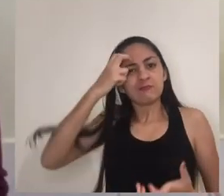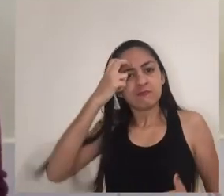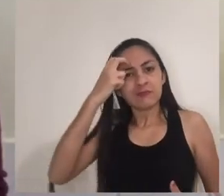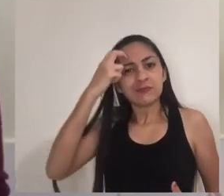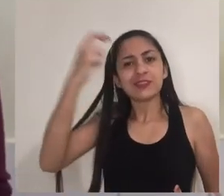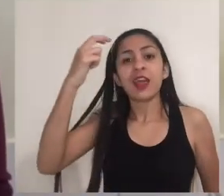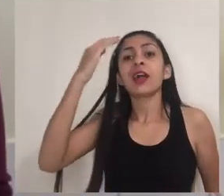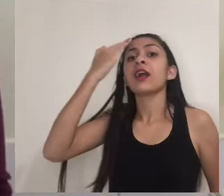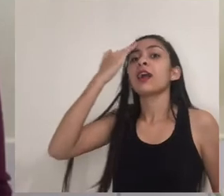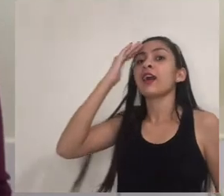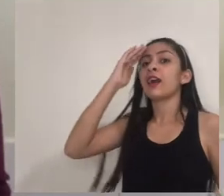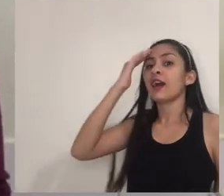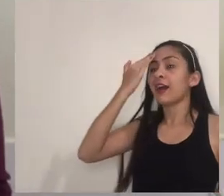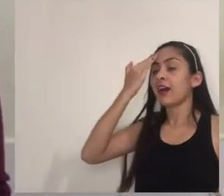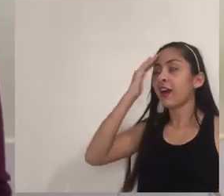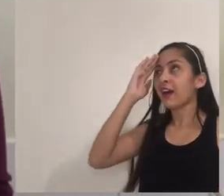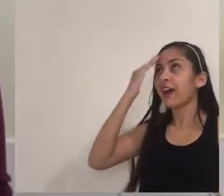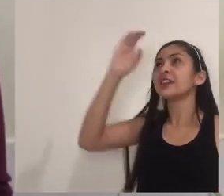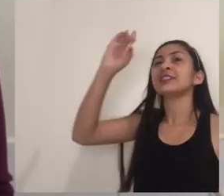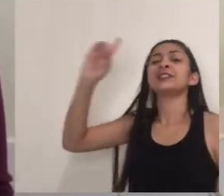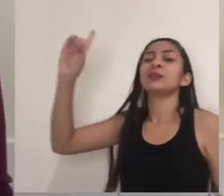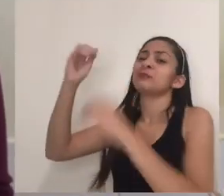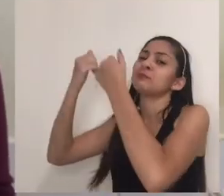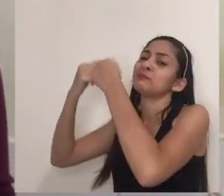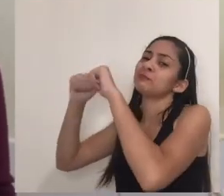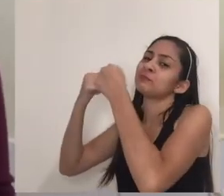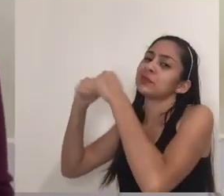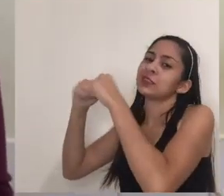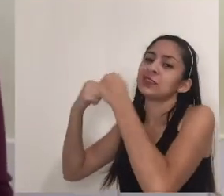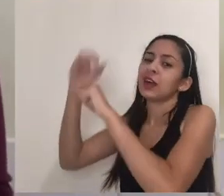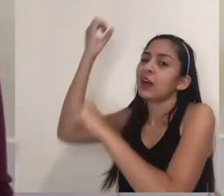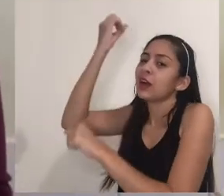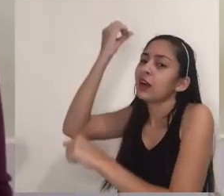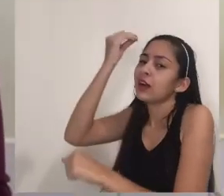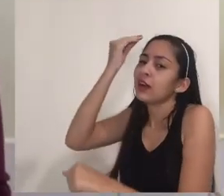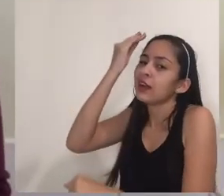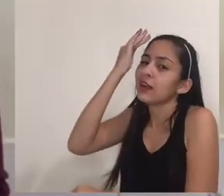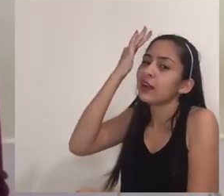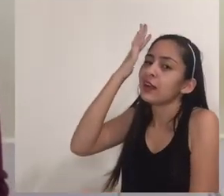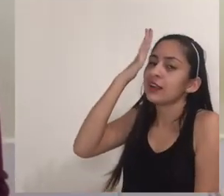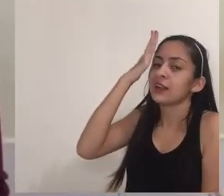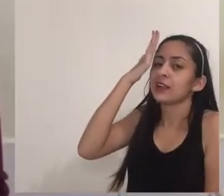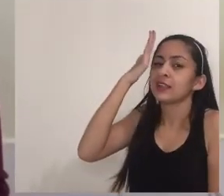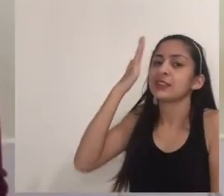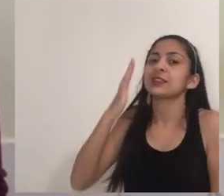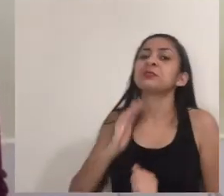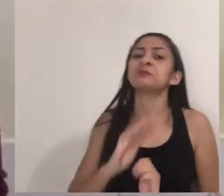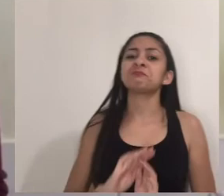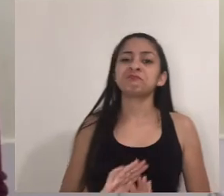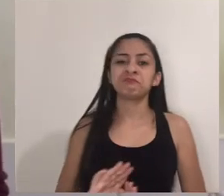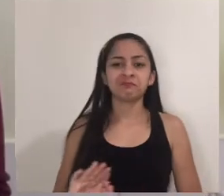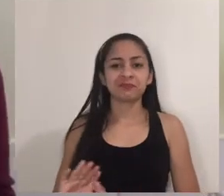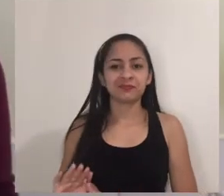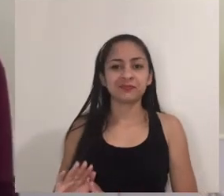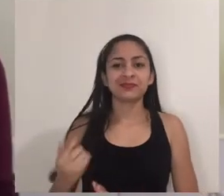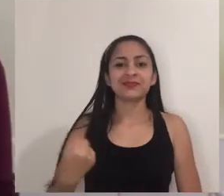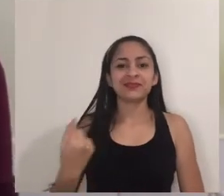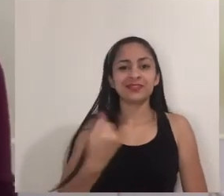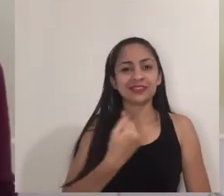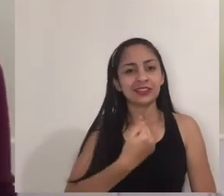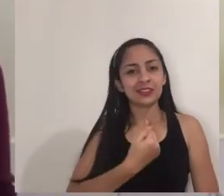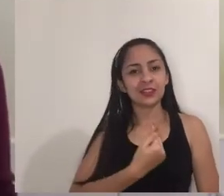discernimento e mais reconhecedores do quanto dependemos dele. Então, queridos, que nós possamos enfrentar